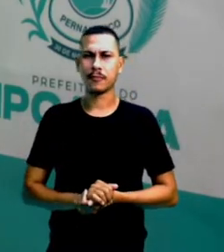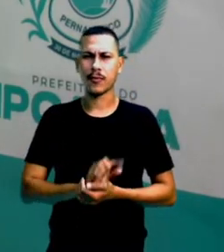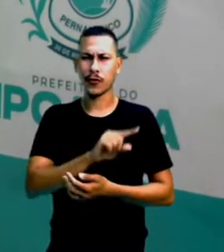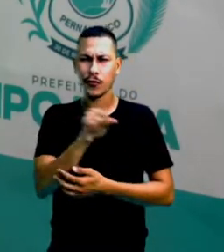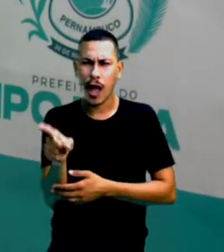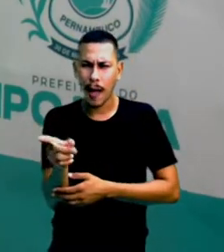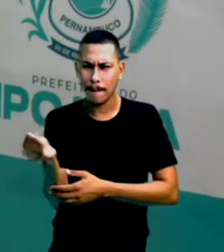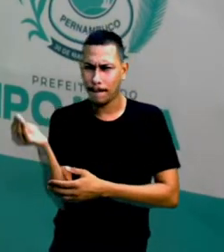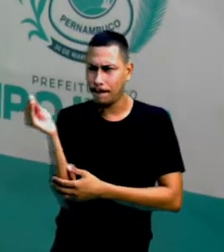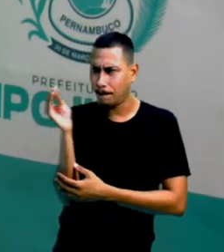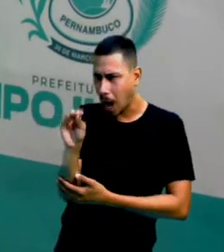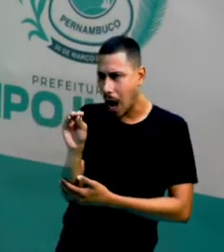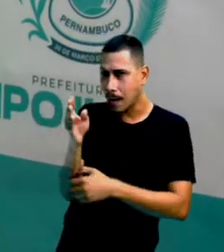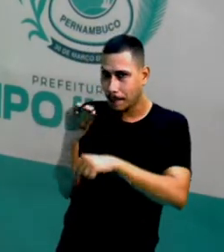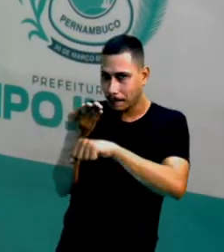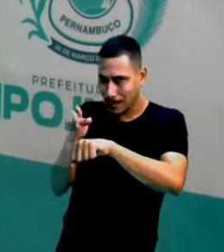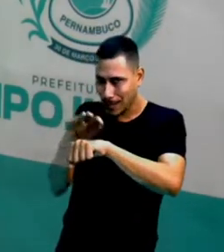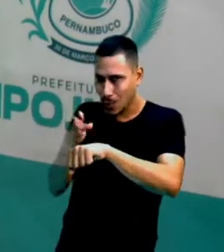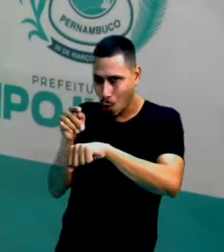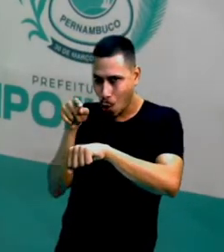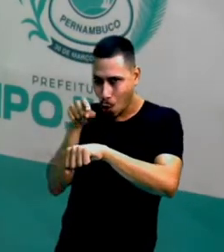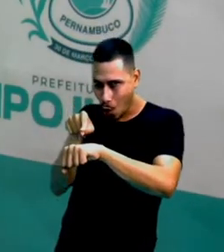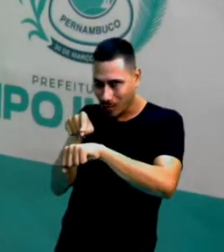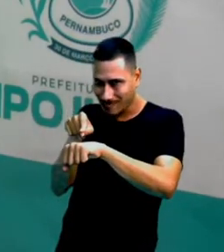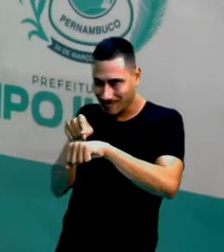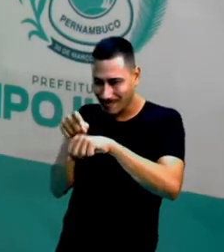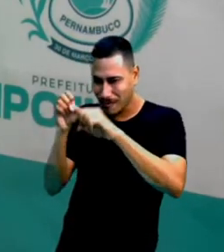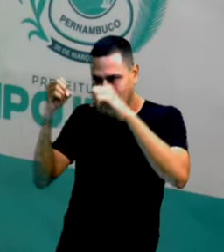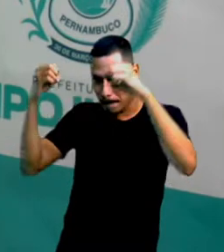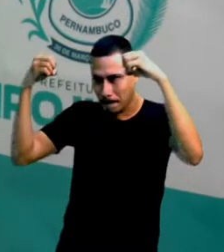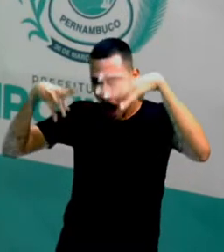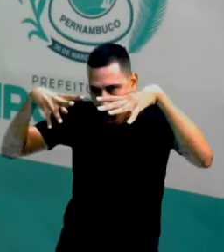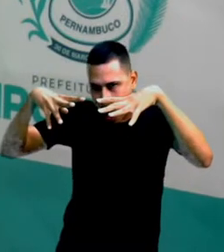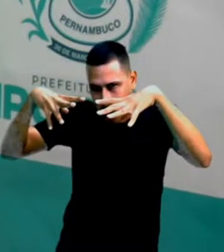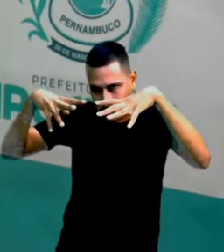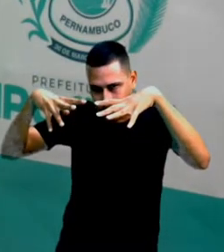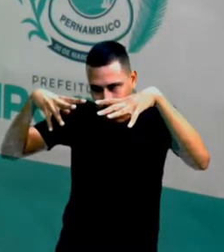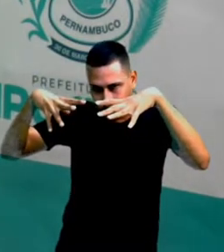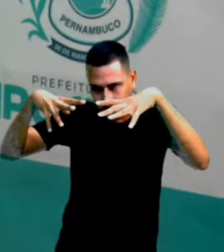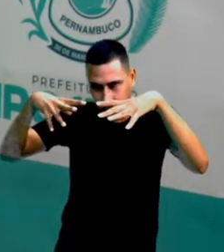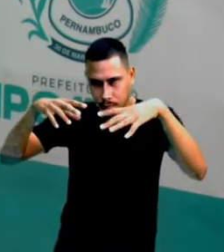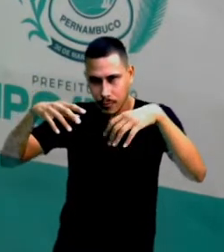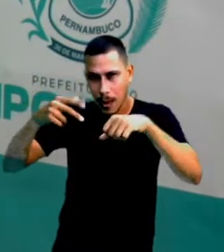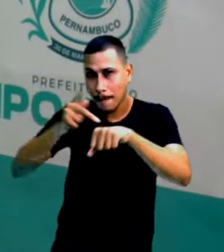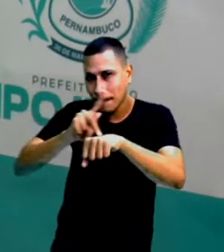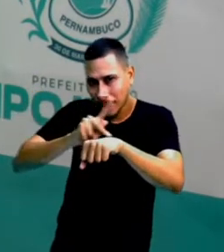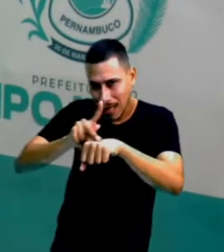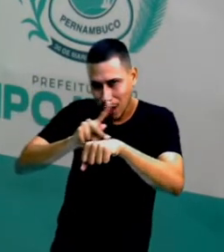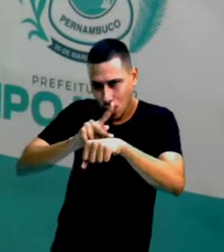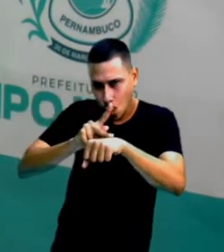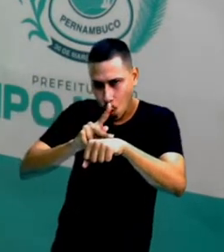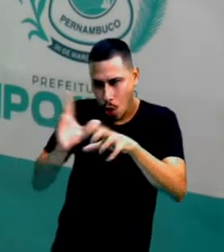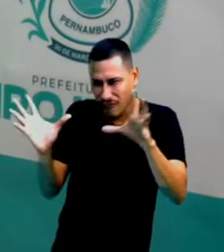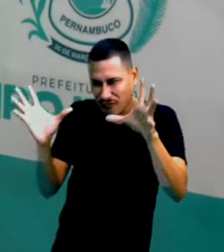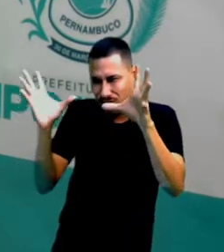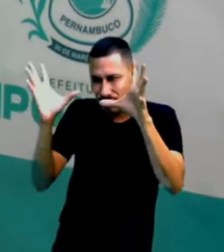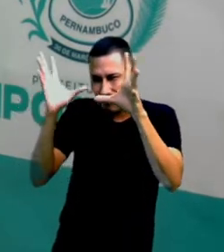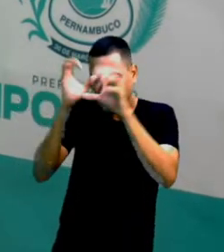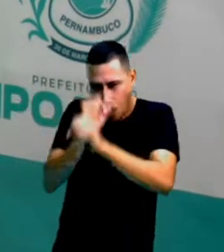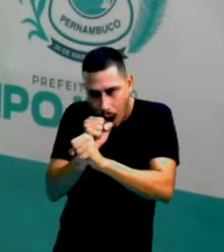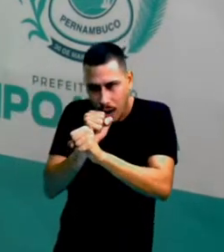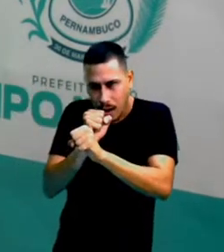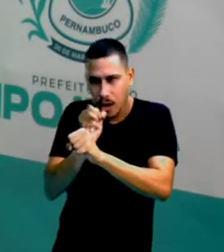você vai adicionar branco para abrir a cor, para clarear, preto para fechar a cor,